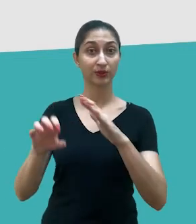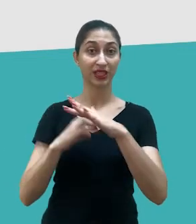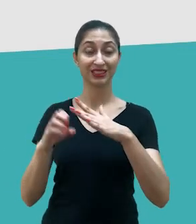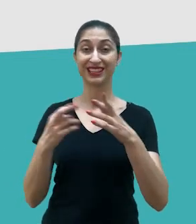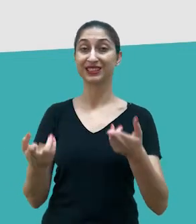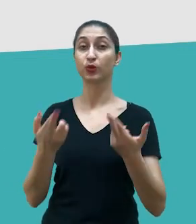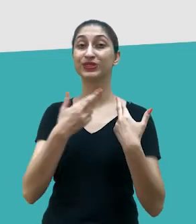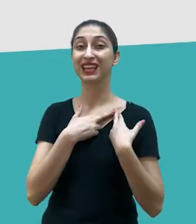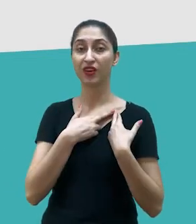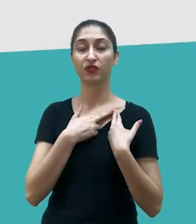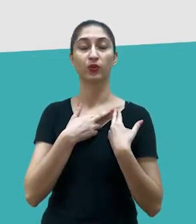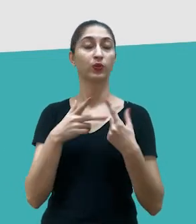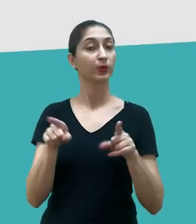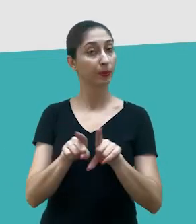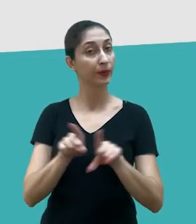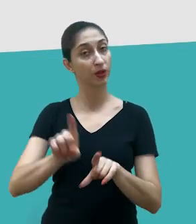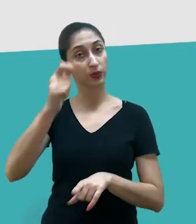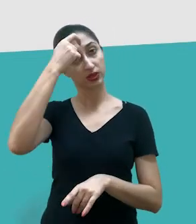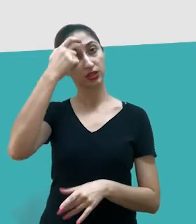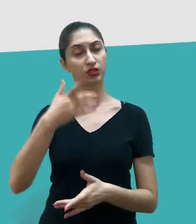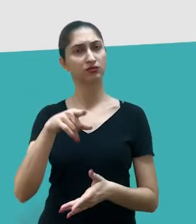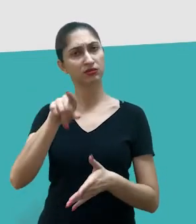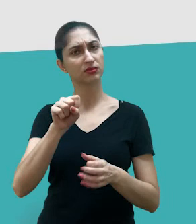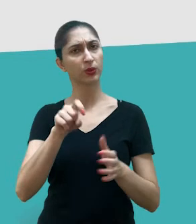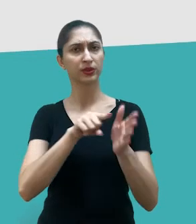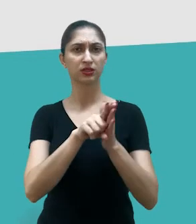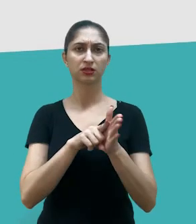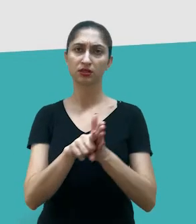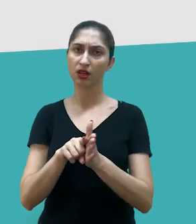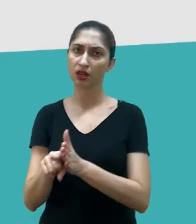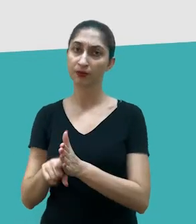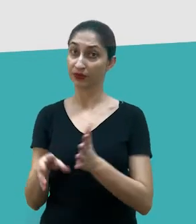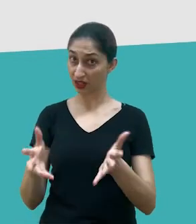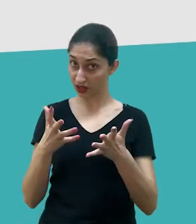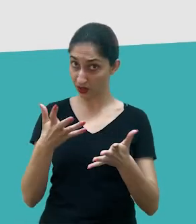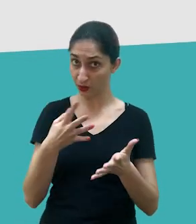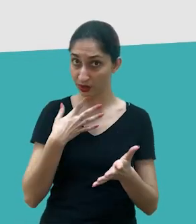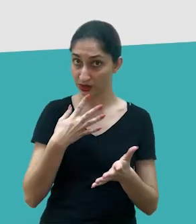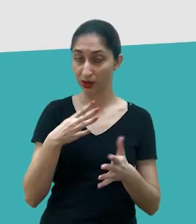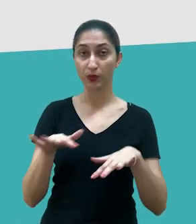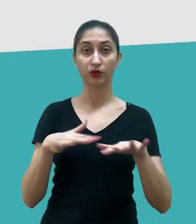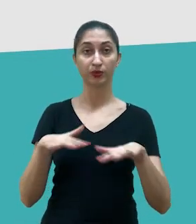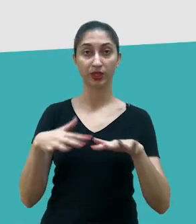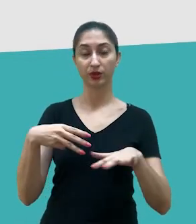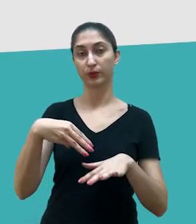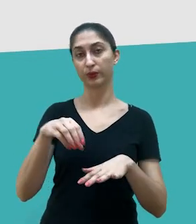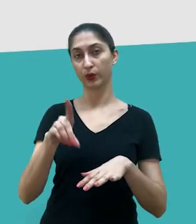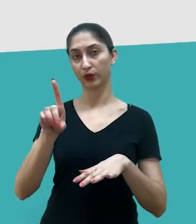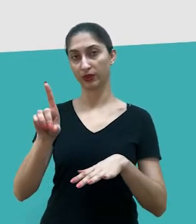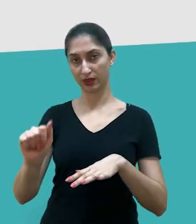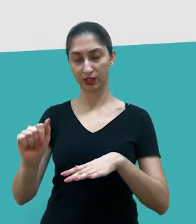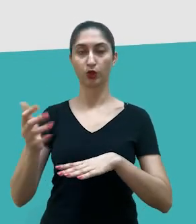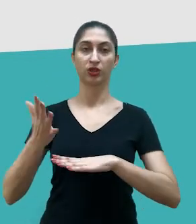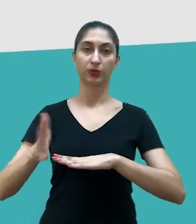são conscientes. Então, dá um Google, para quem quiser conhecer as marcas, é o Movimento Moda Contemporânea